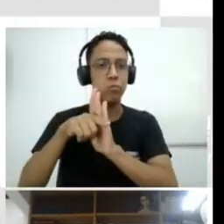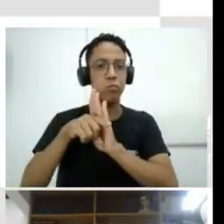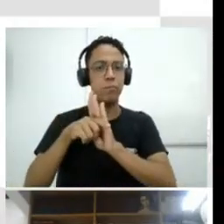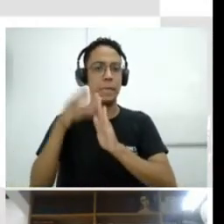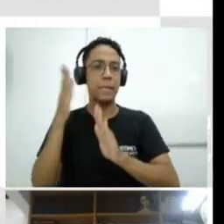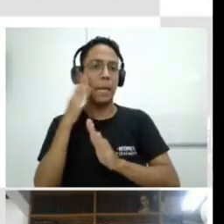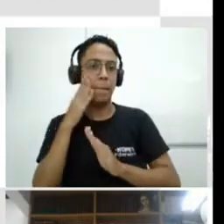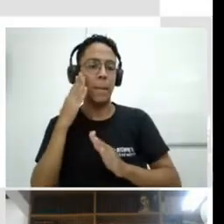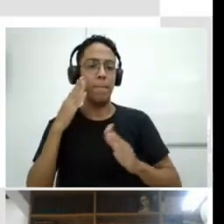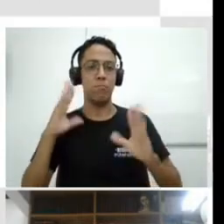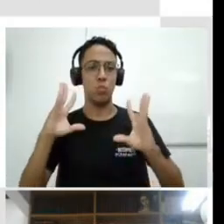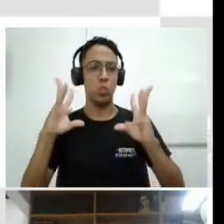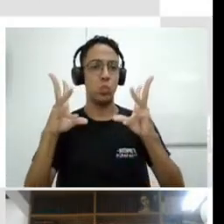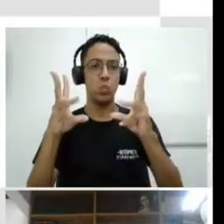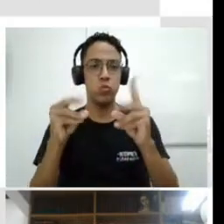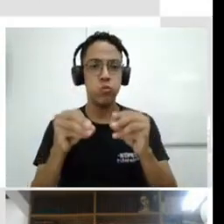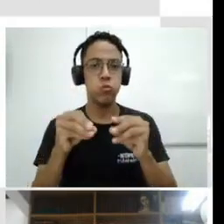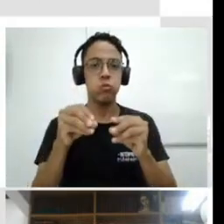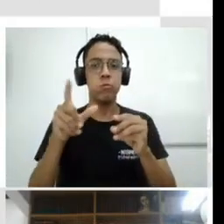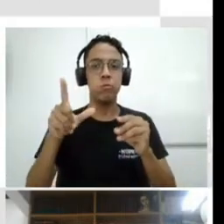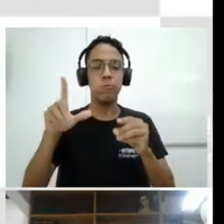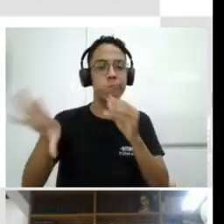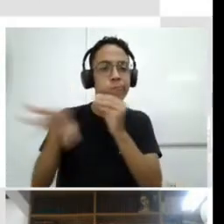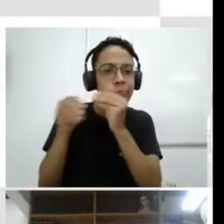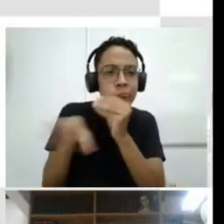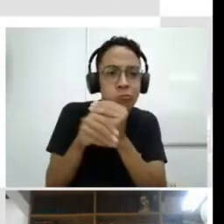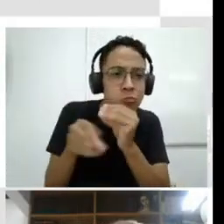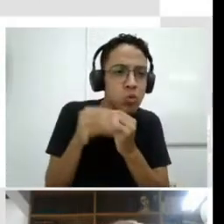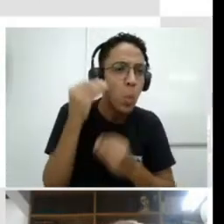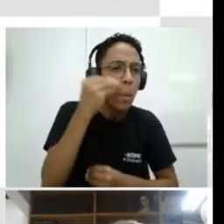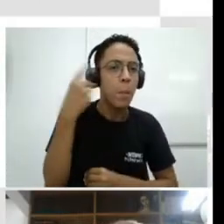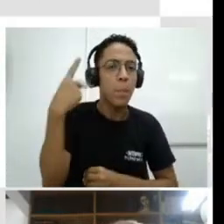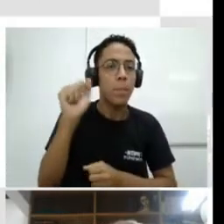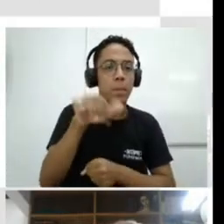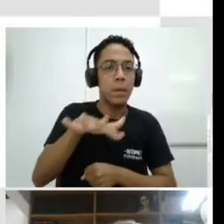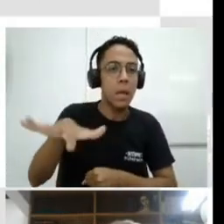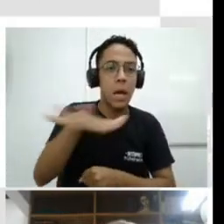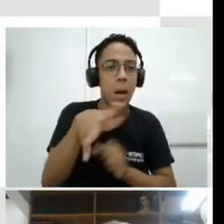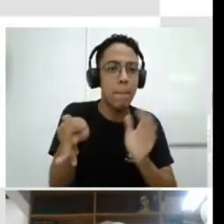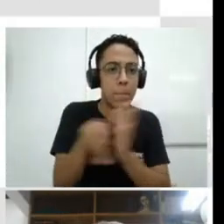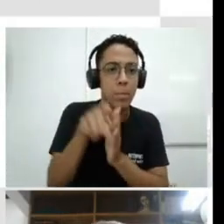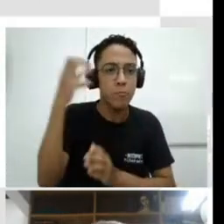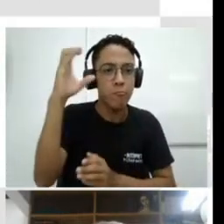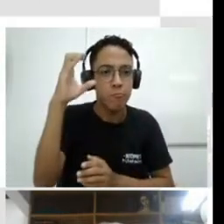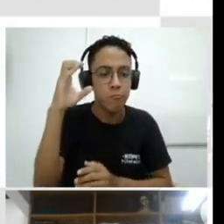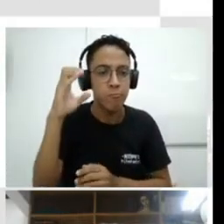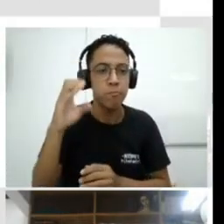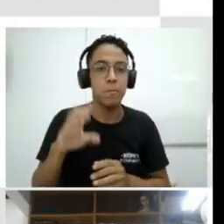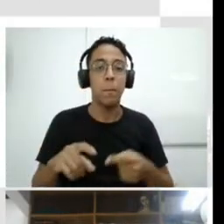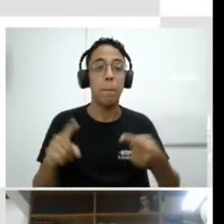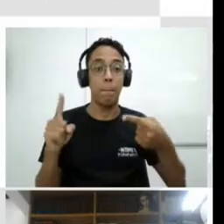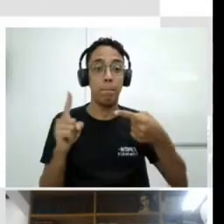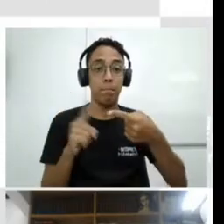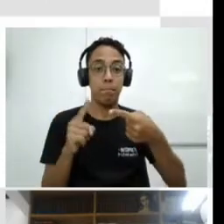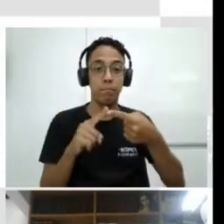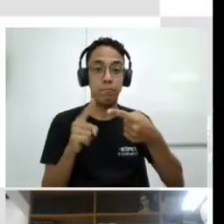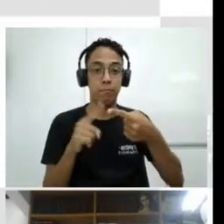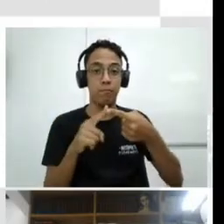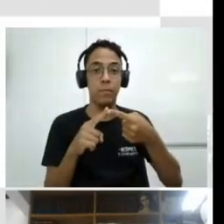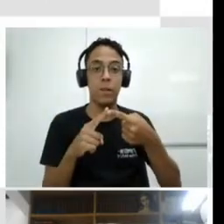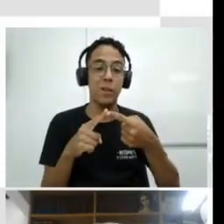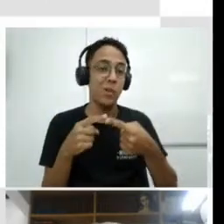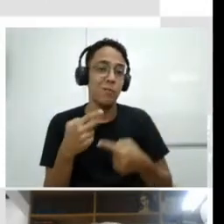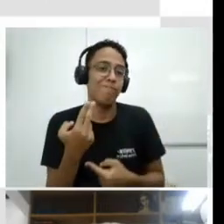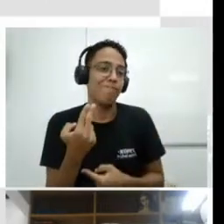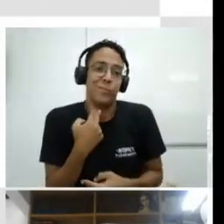mais reuniu, digamos assim, experiência nessa área científica. Em primeiro lugar, já não há chance de manter o aquecimento